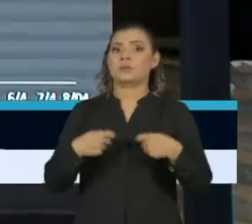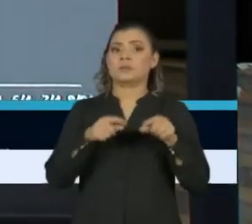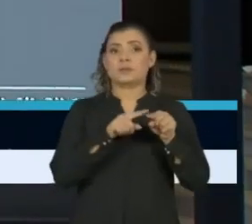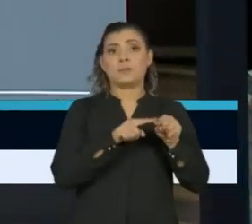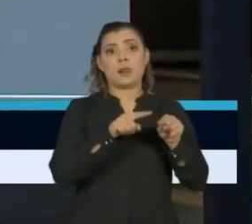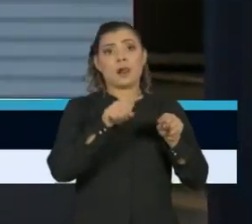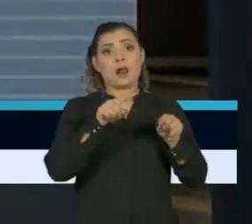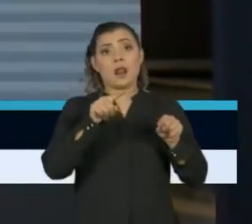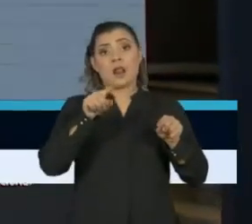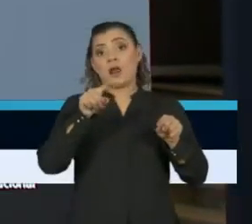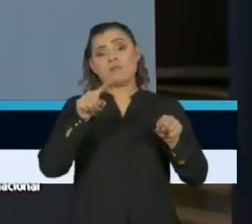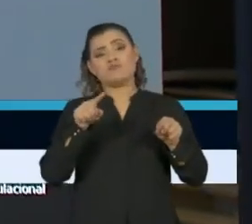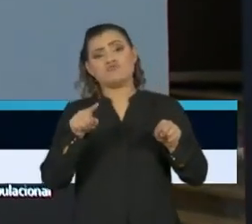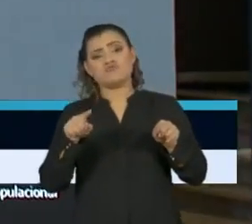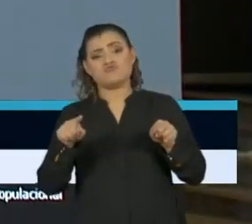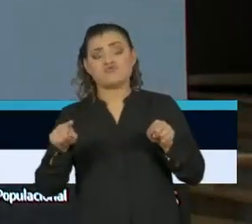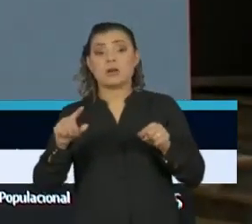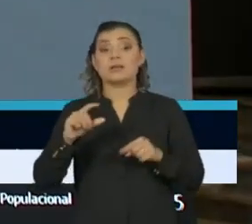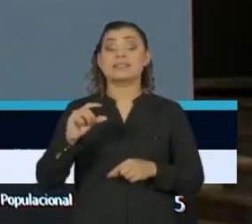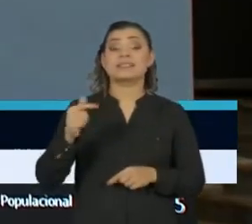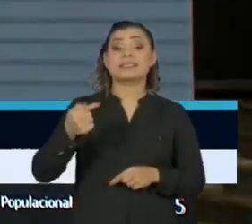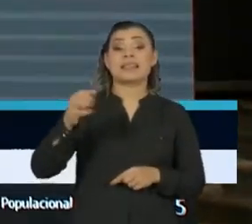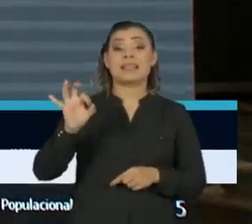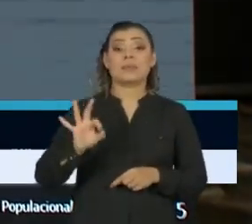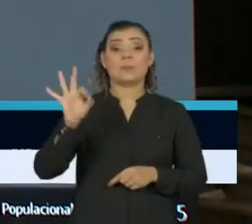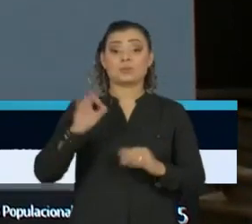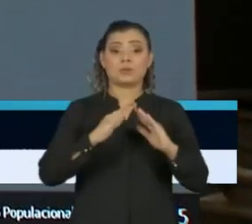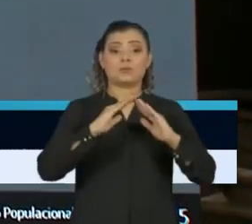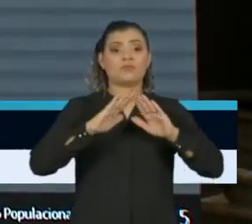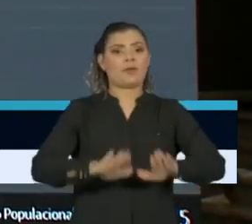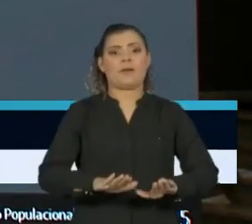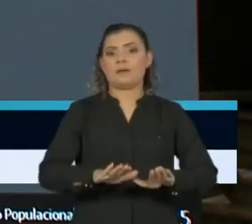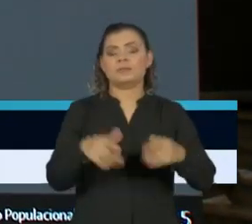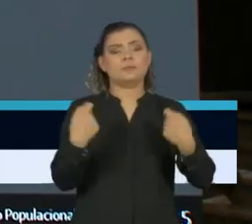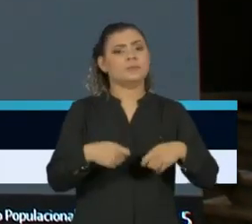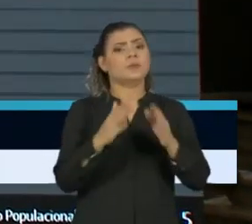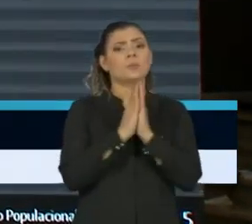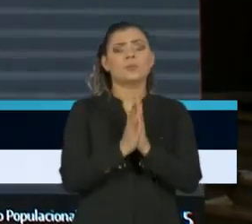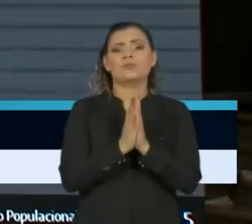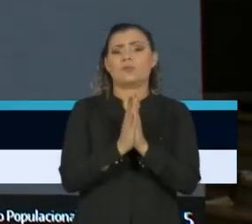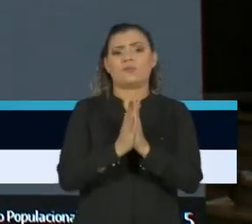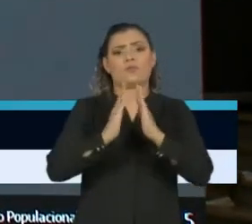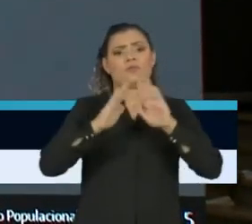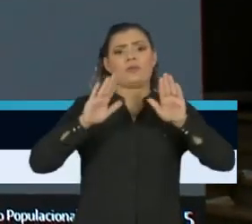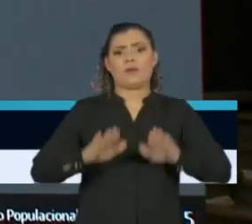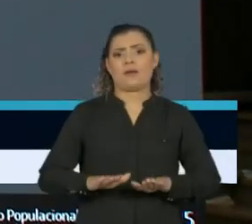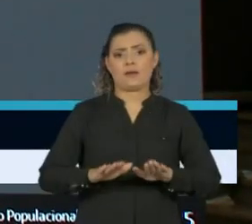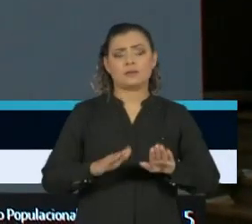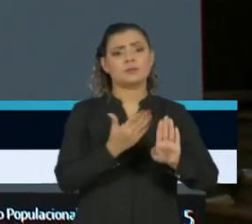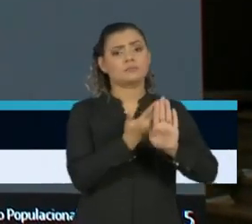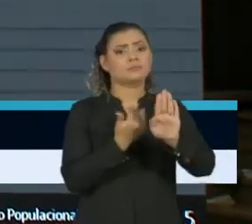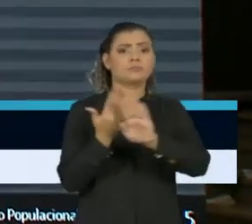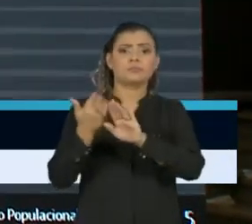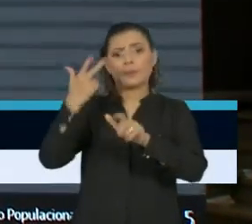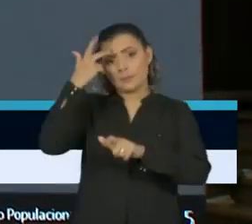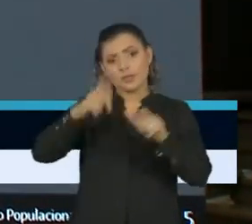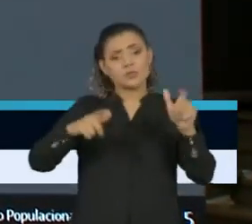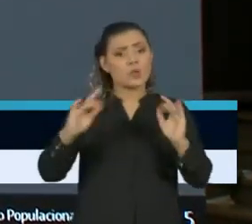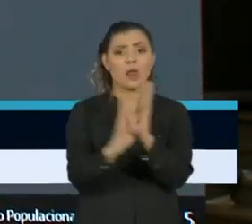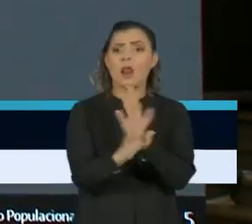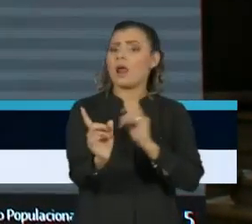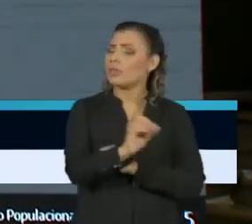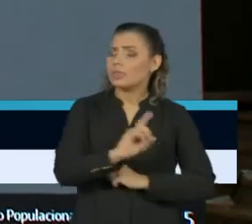curva para 70%. Então, por isso, fique em casa, precisa ter mais pessoas que